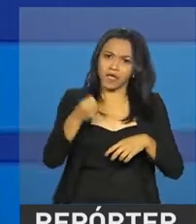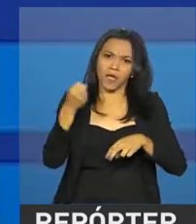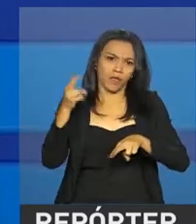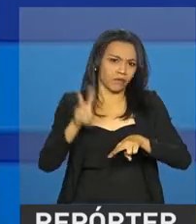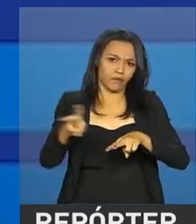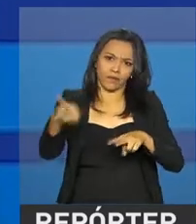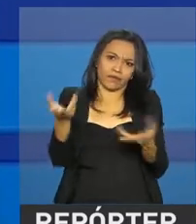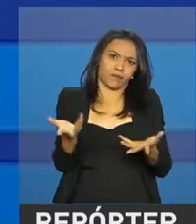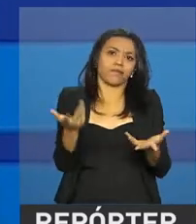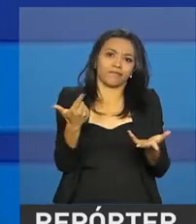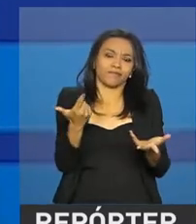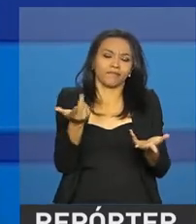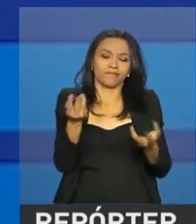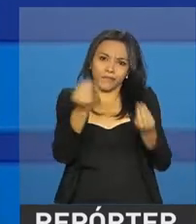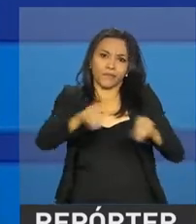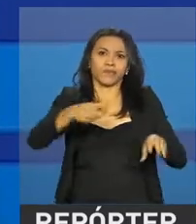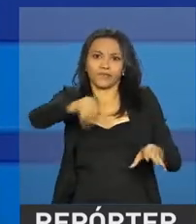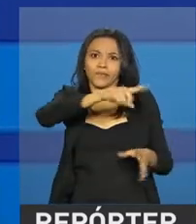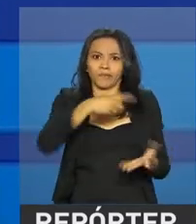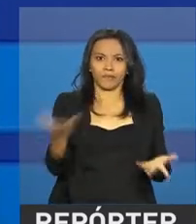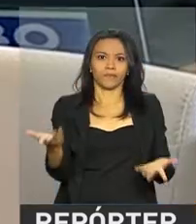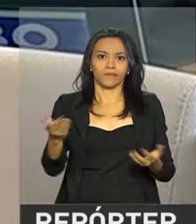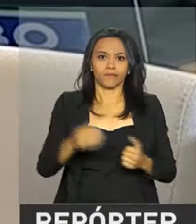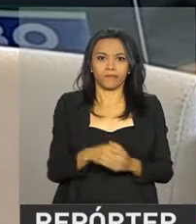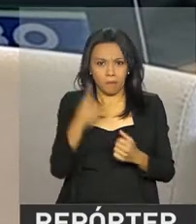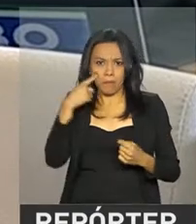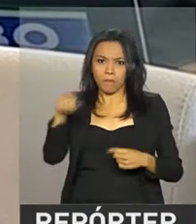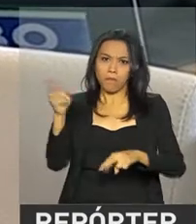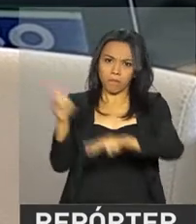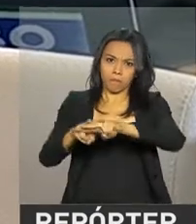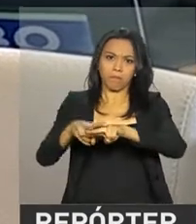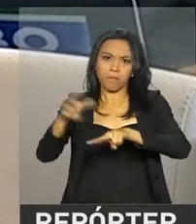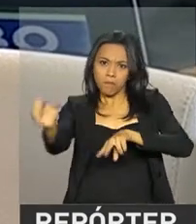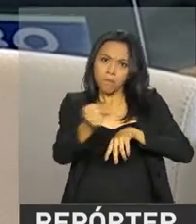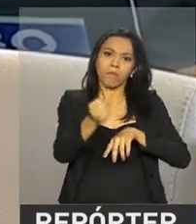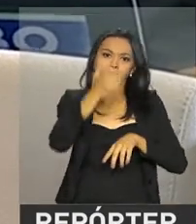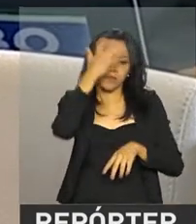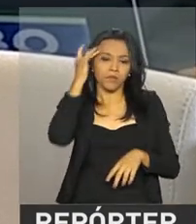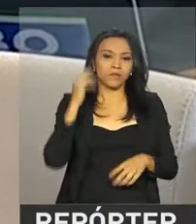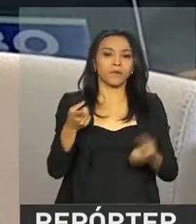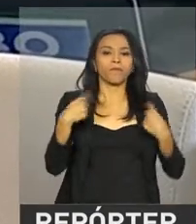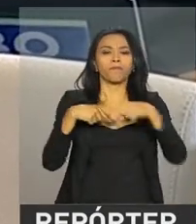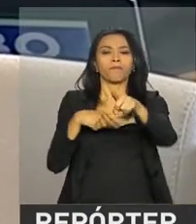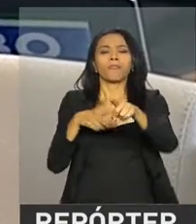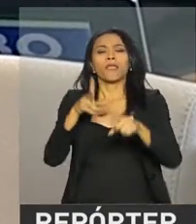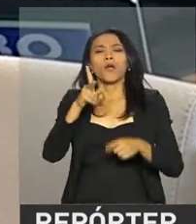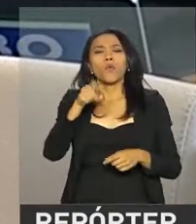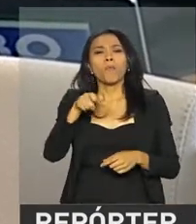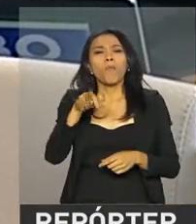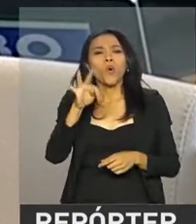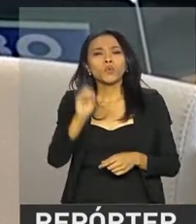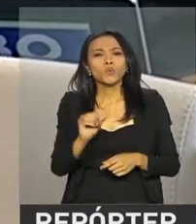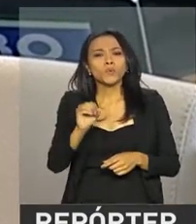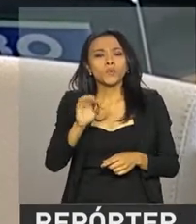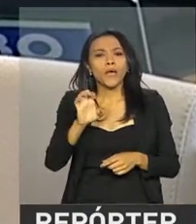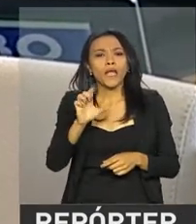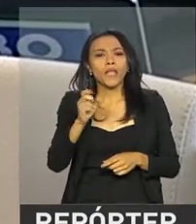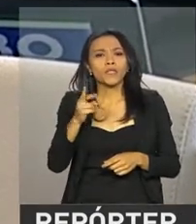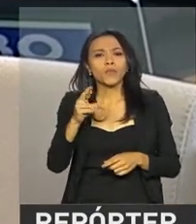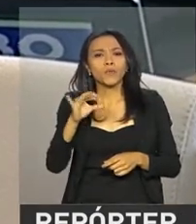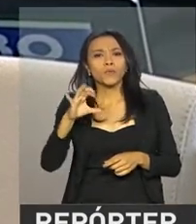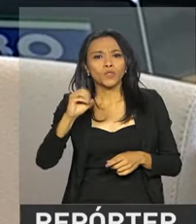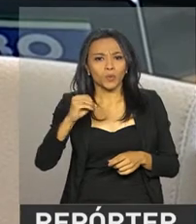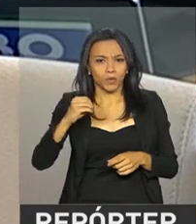beneficiar da fraude, etc. Pergunta para saber quantas pessoas usando ponto eletrônico usadas com a ajuda